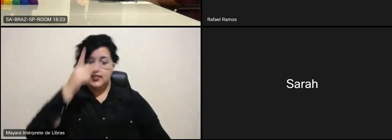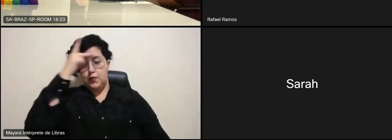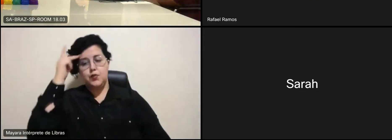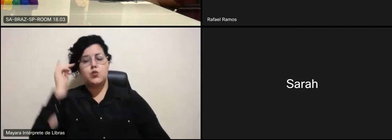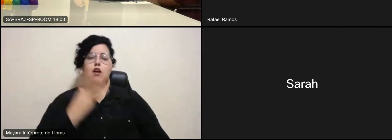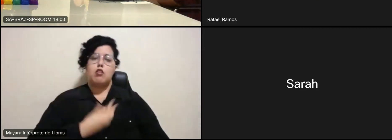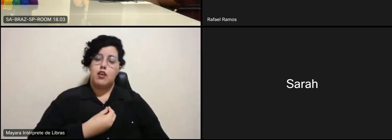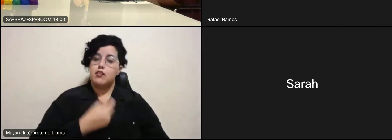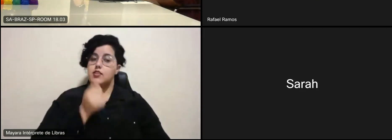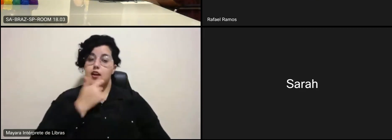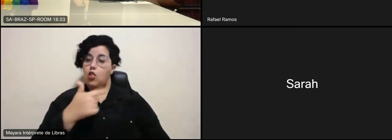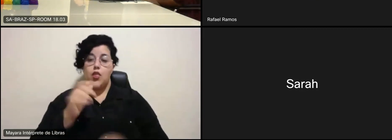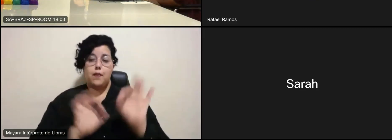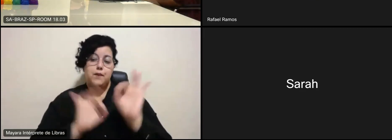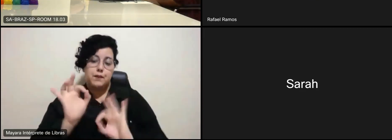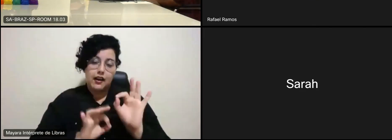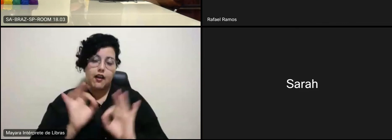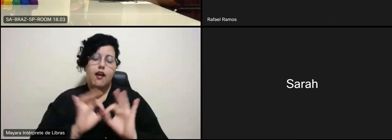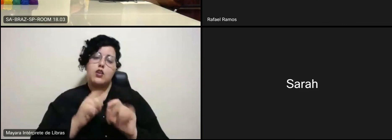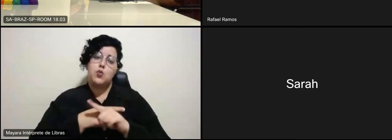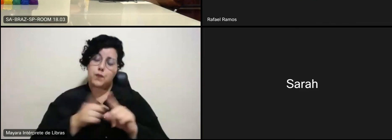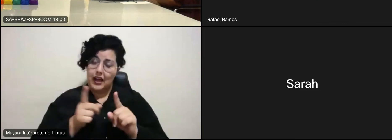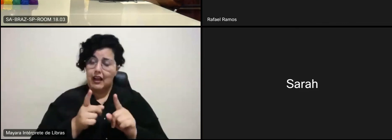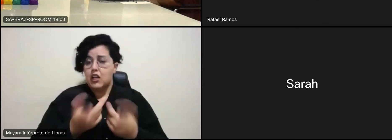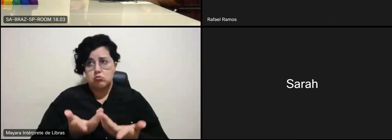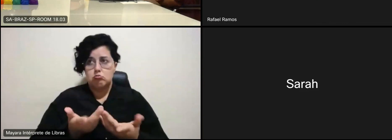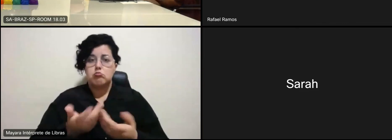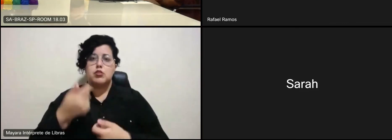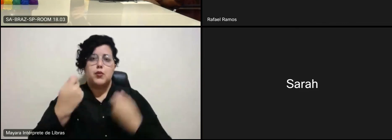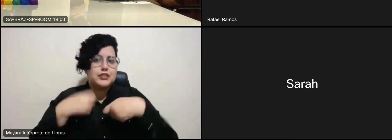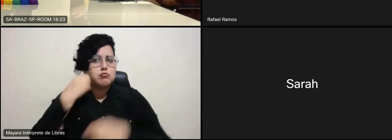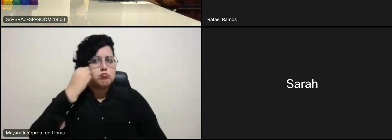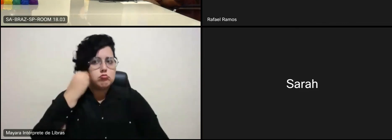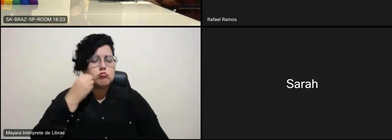estamos preparados para receber. Mas se a gente não viver,